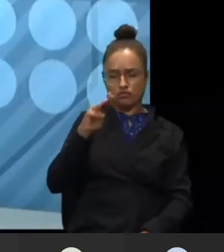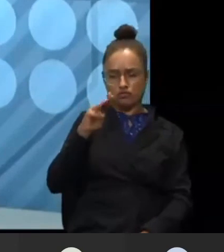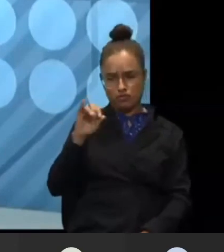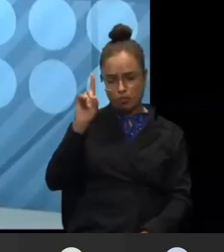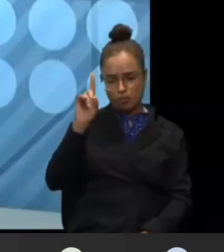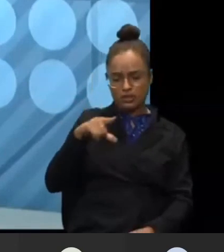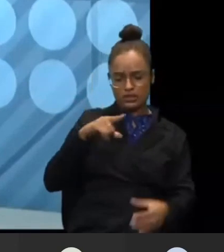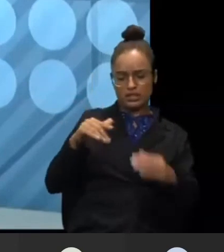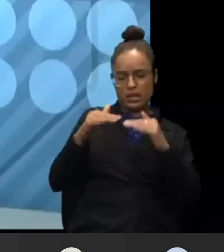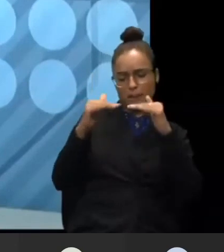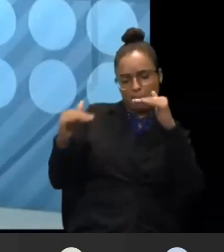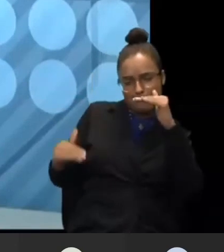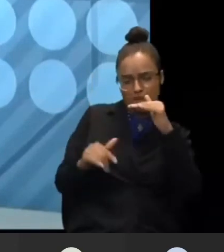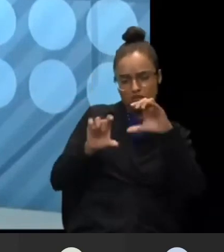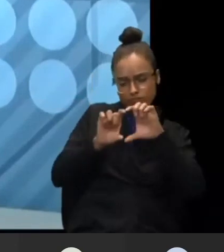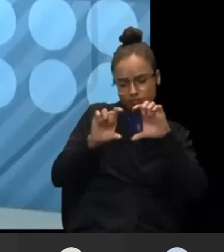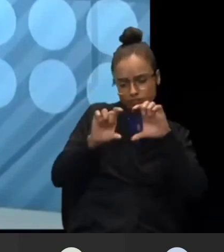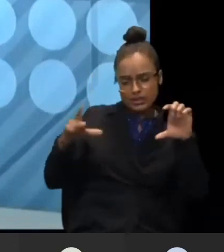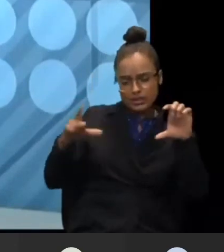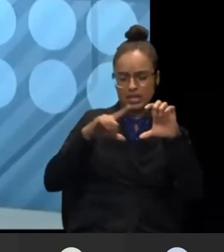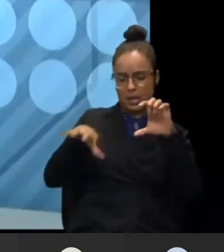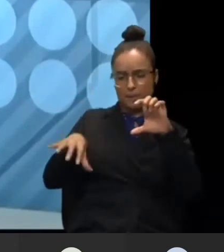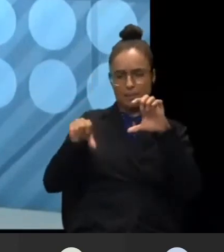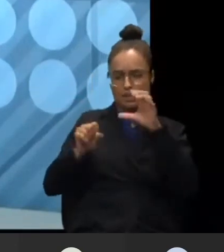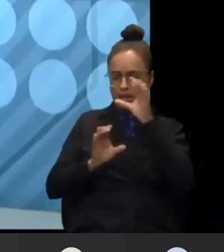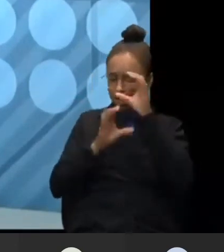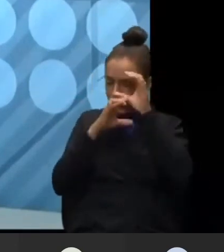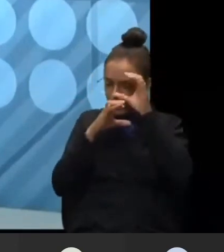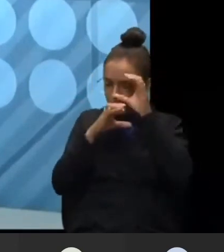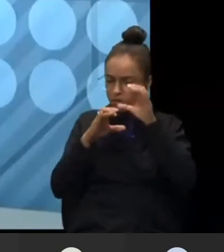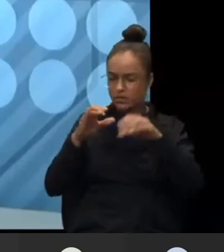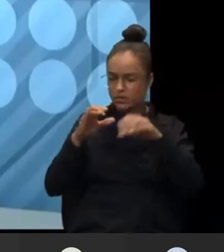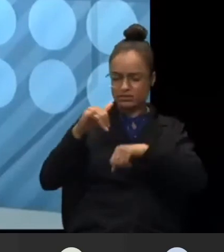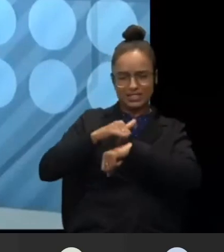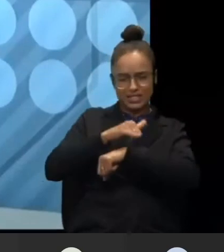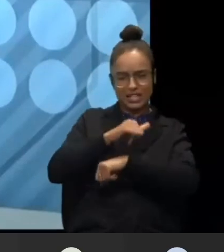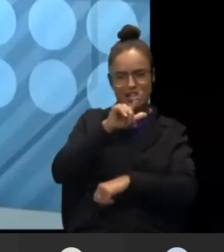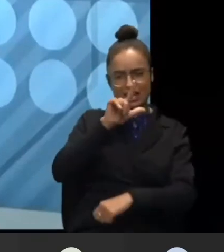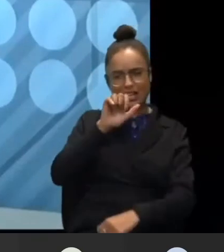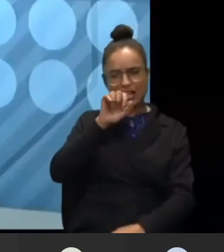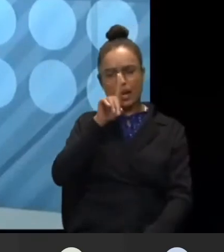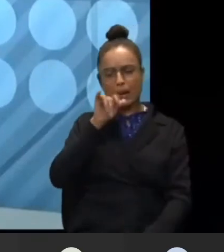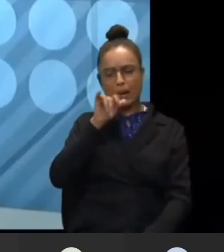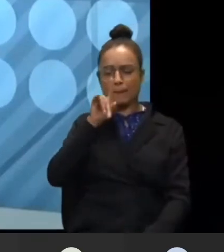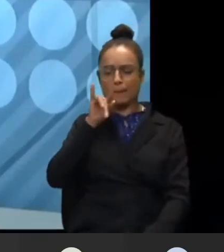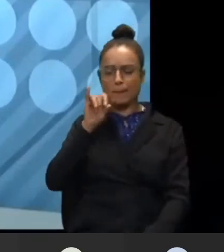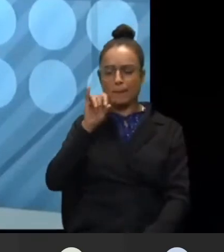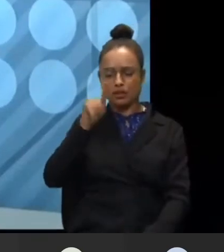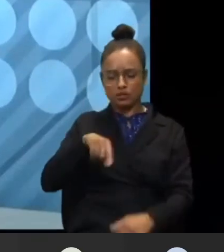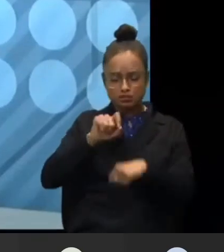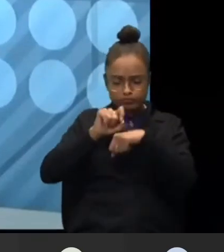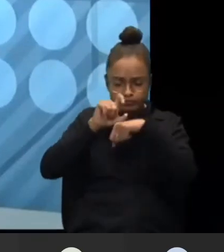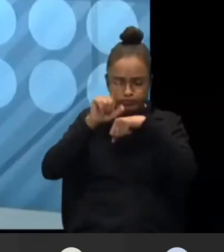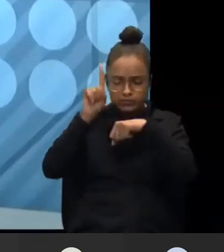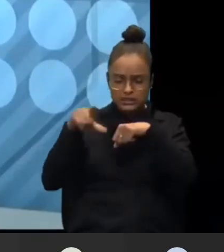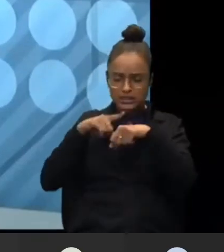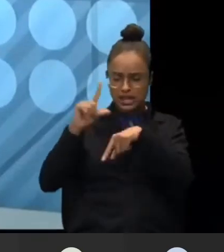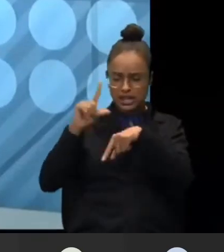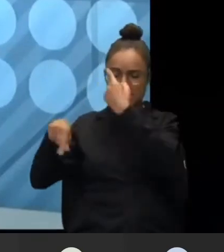fase inferior contendo os lipídios e deixar a fase superior, que é onde está a água, com